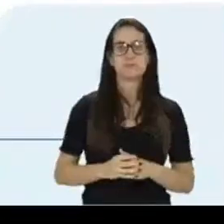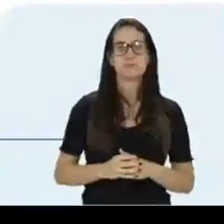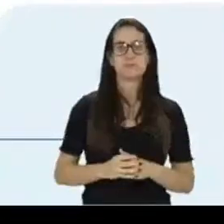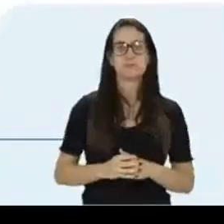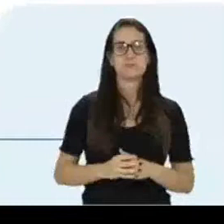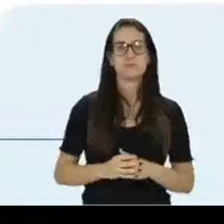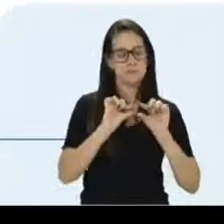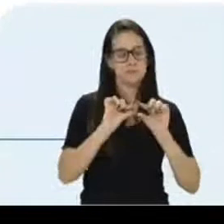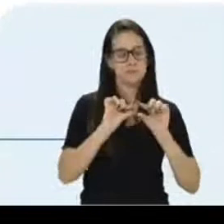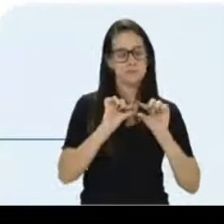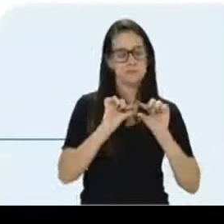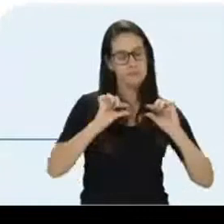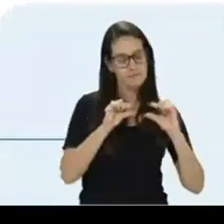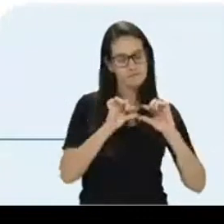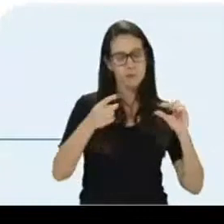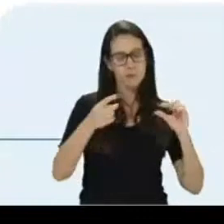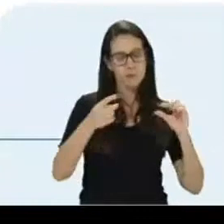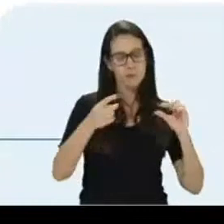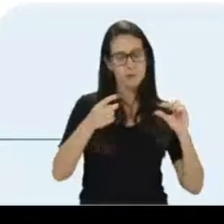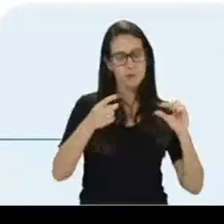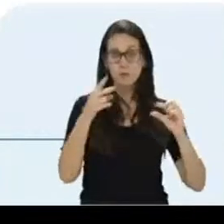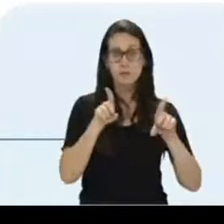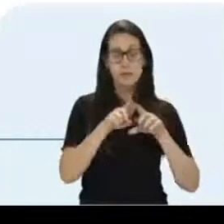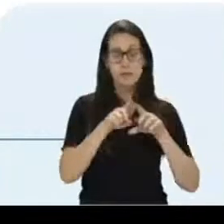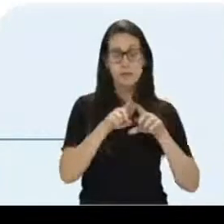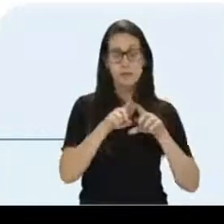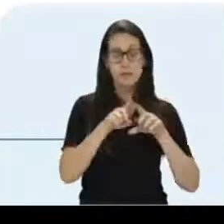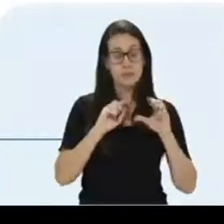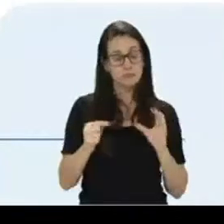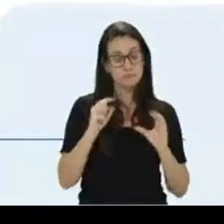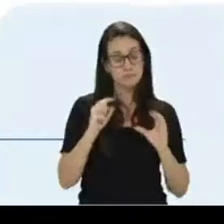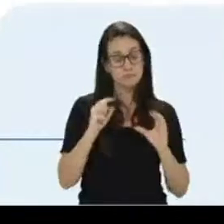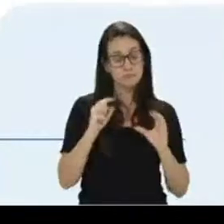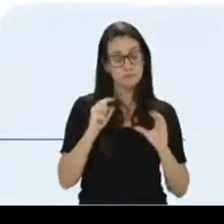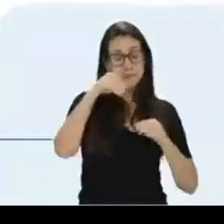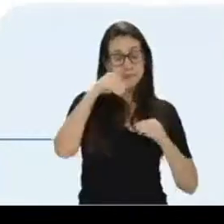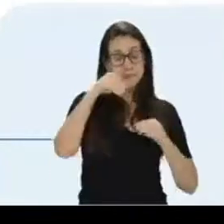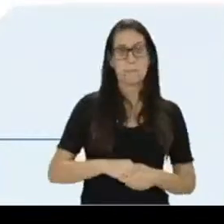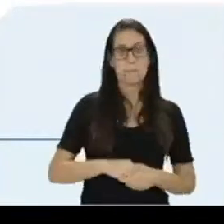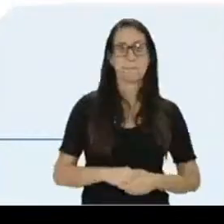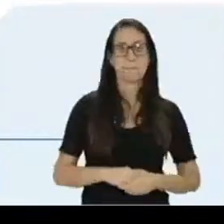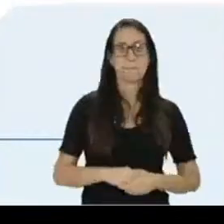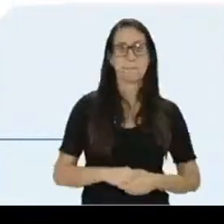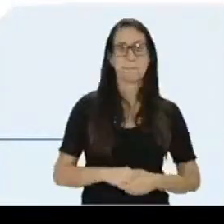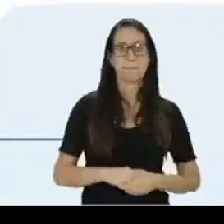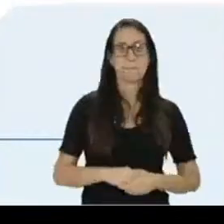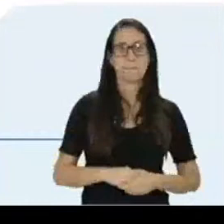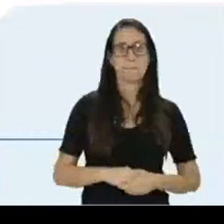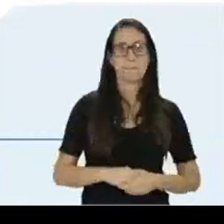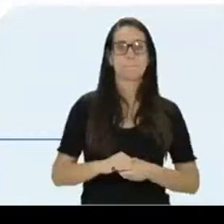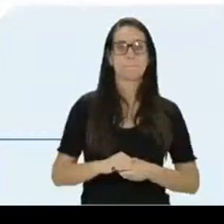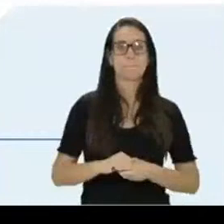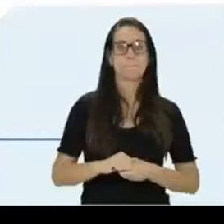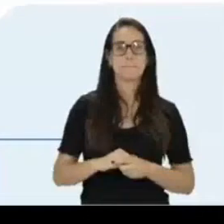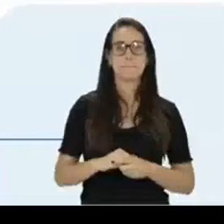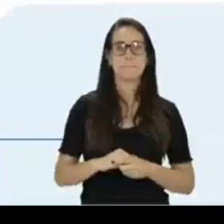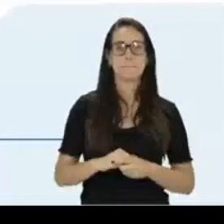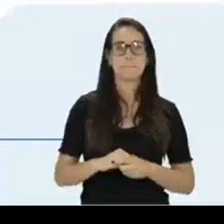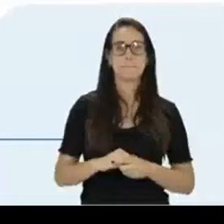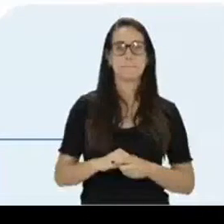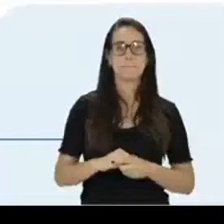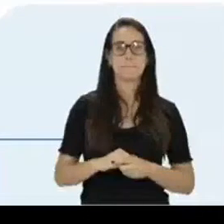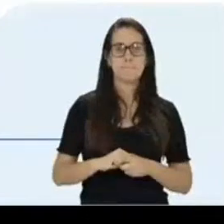face dessa bicamada que é voltada para o meio interno, que é o meio intracelular,